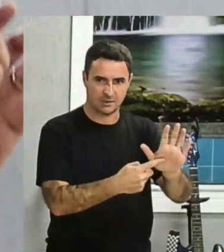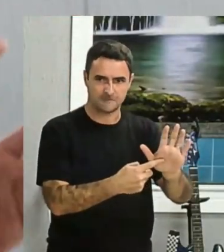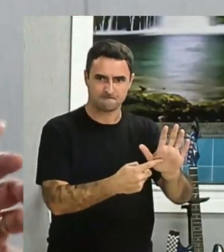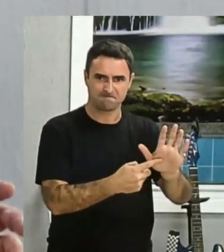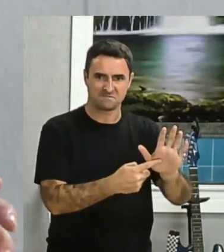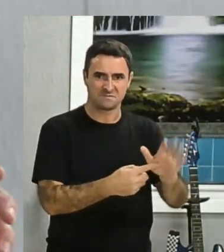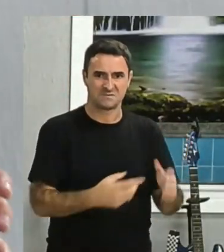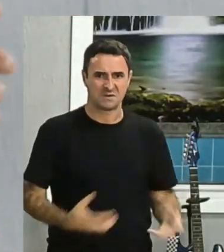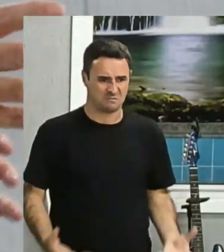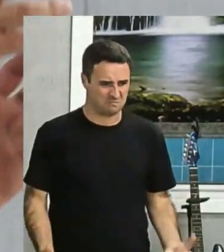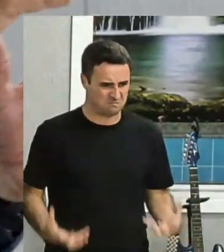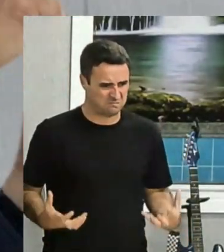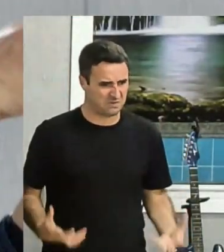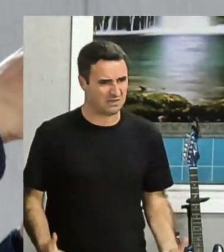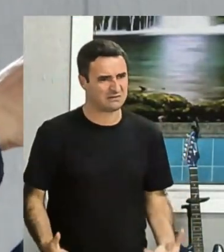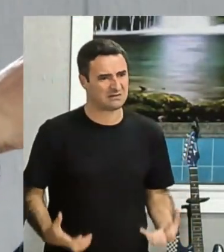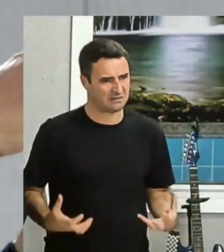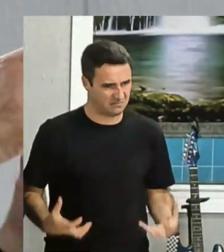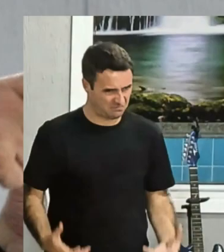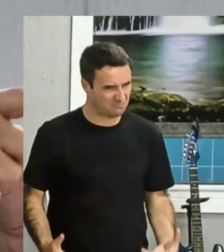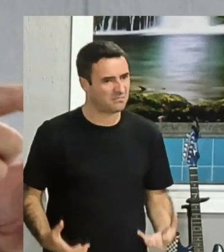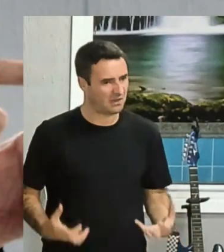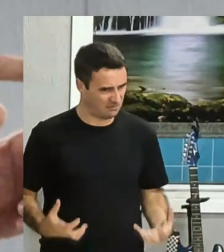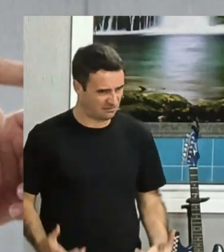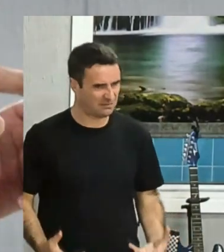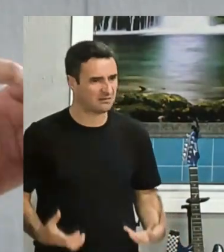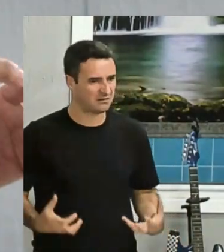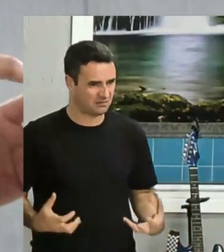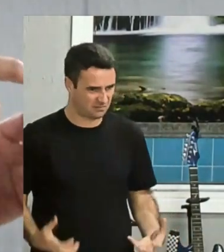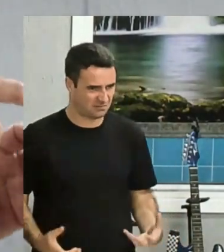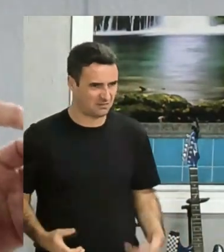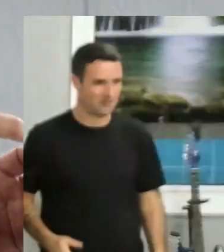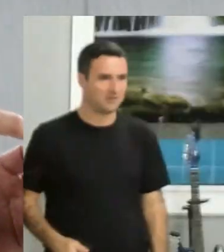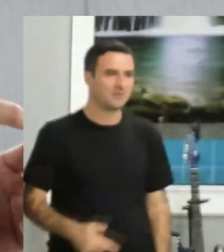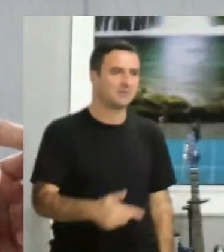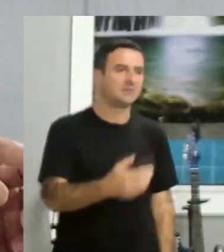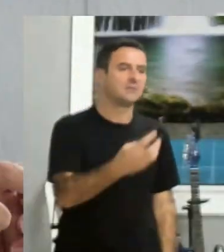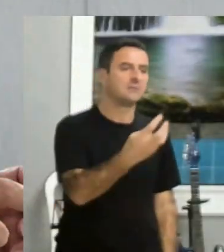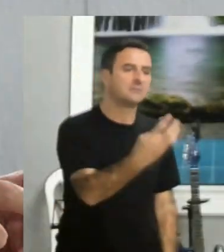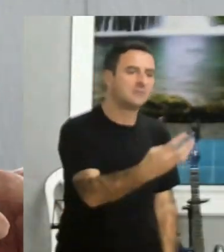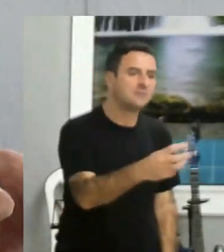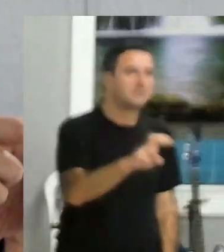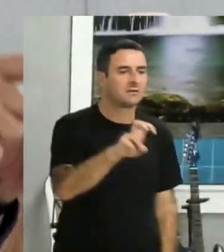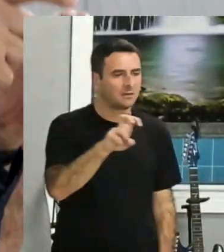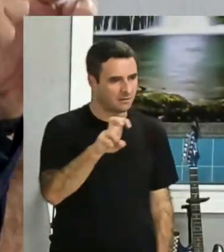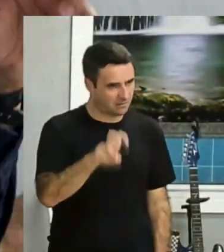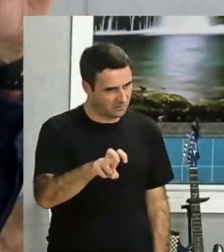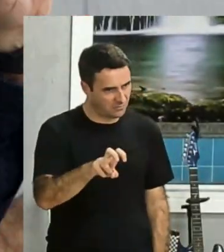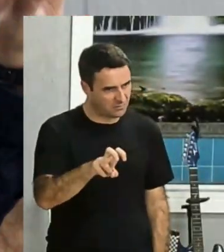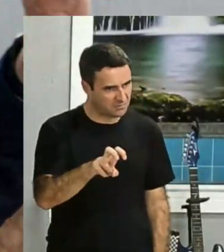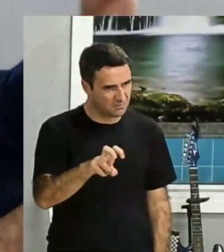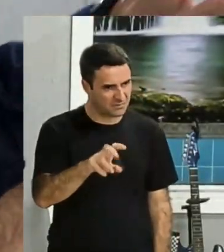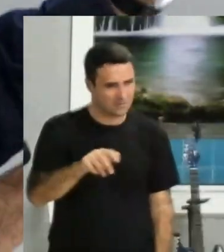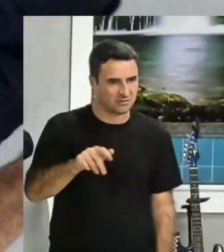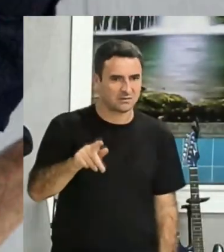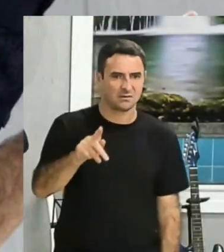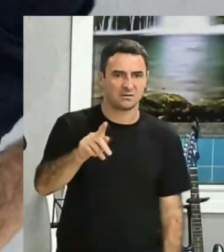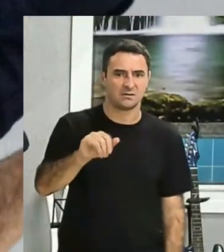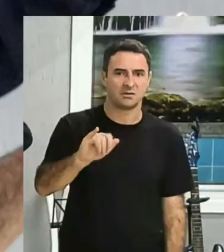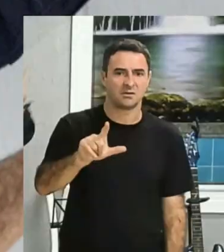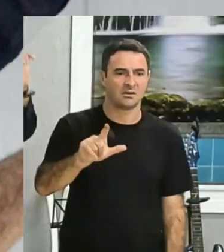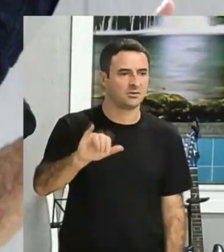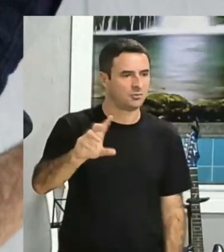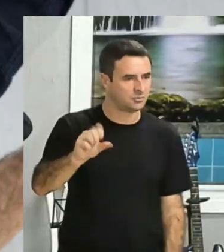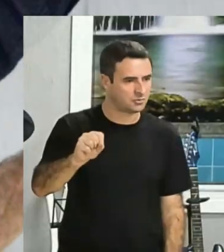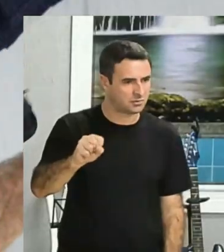pesa mais ou menos 30, pesava no templo, né? Mais ou menos 35 quilos. Era um candelabro que tinha